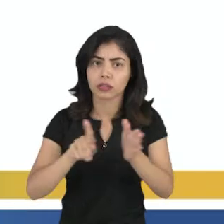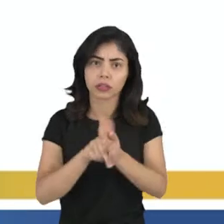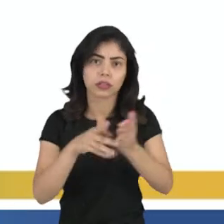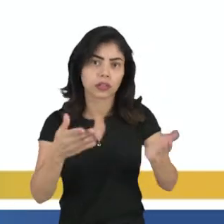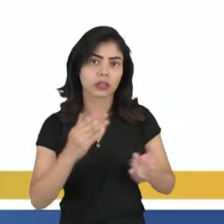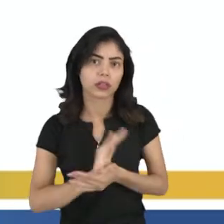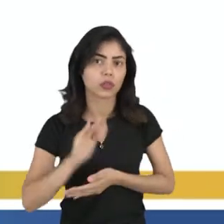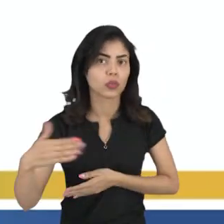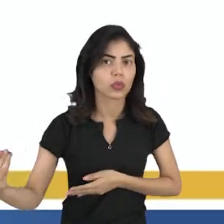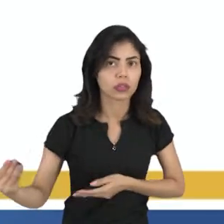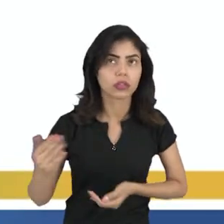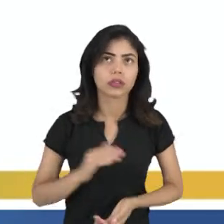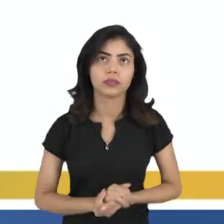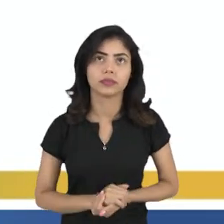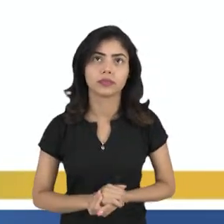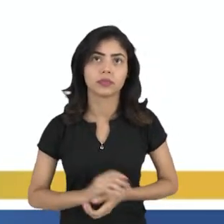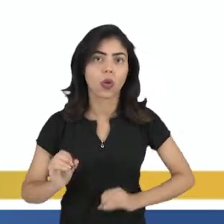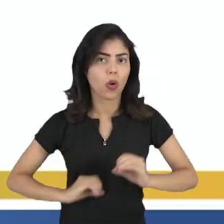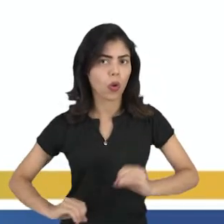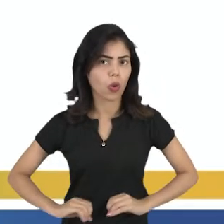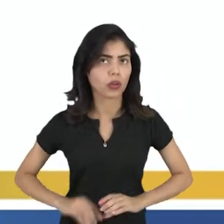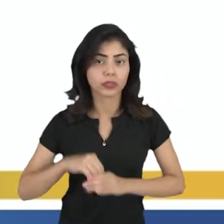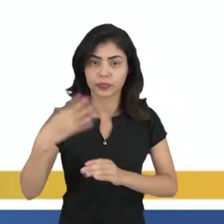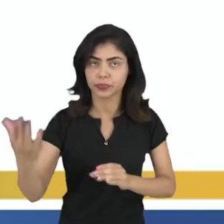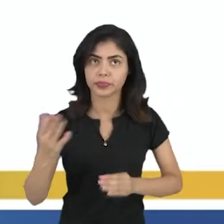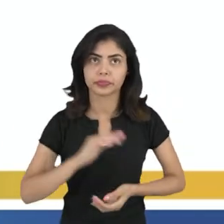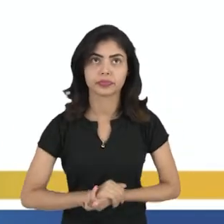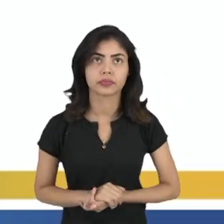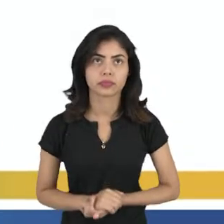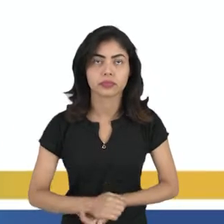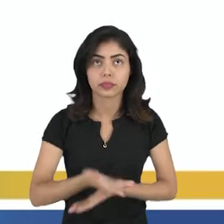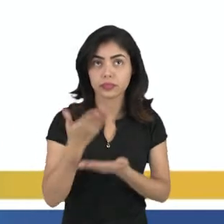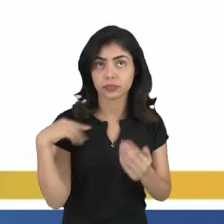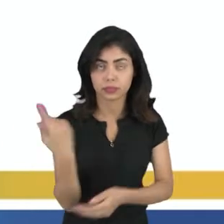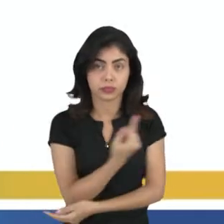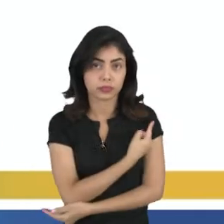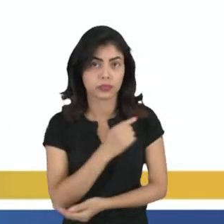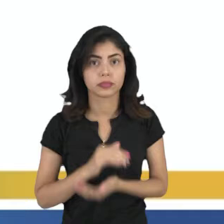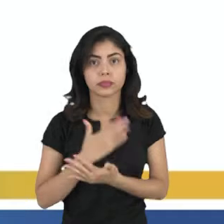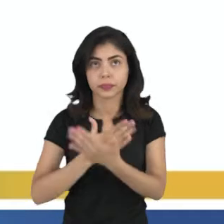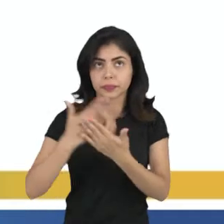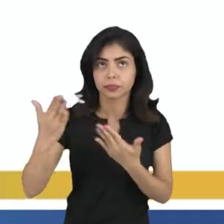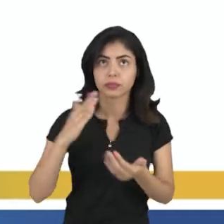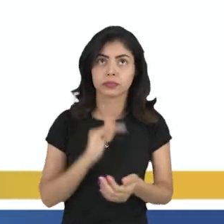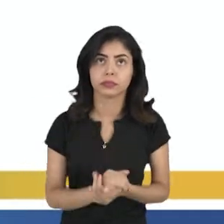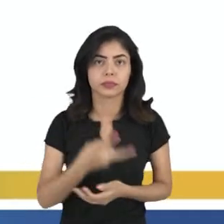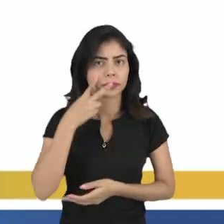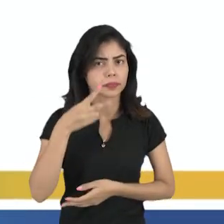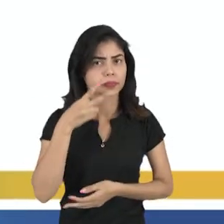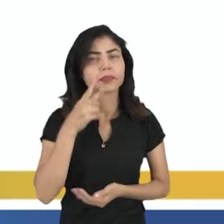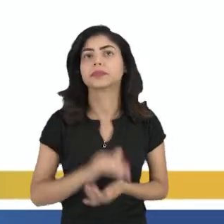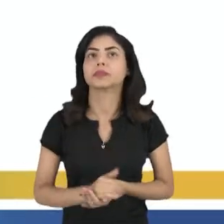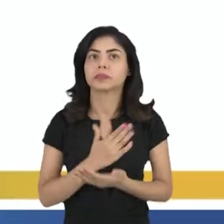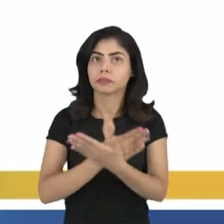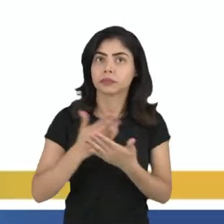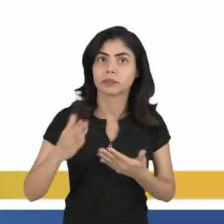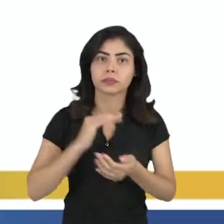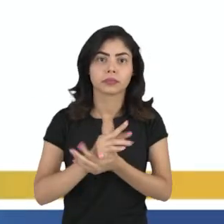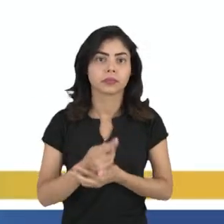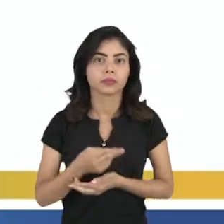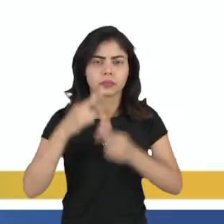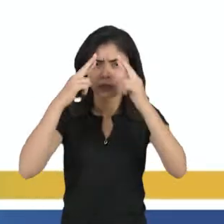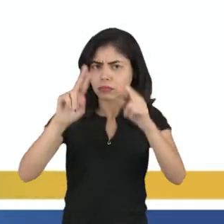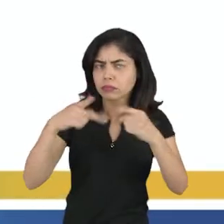também enquanto órgão externo. E aí, para a gente começar, nós vamos ver inicialmente a respeito